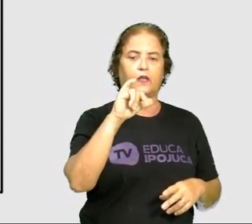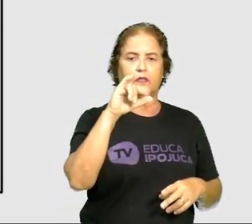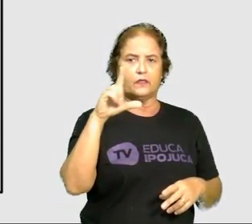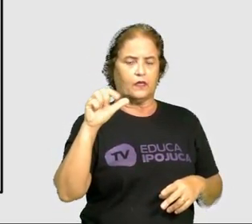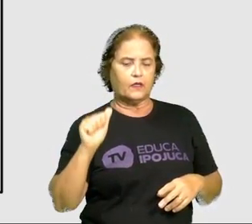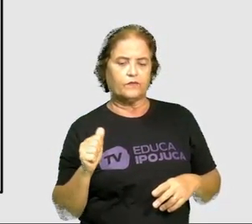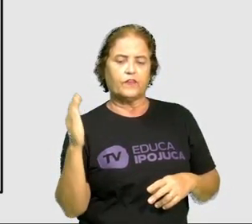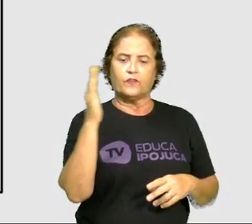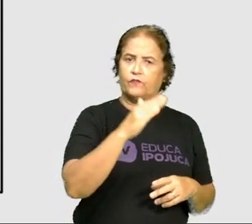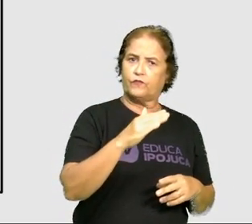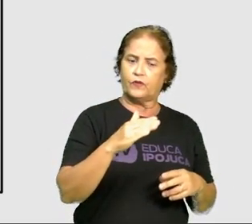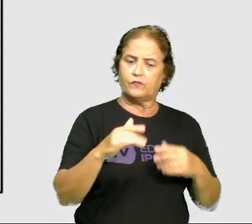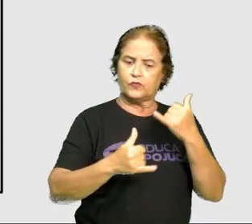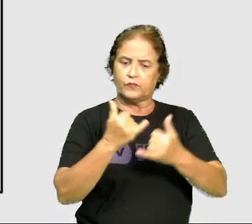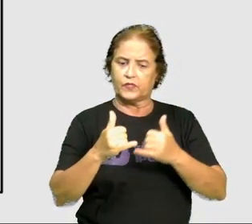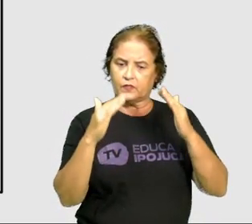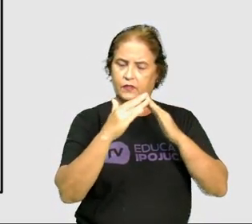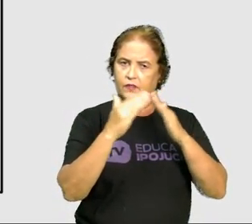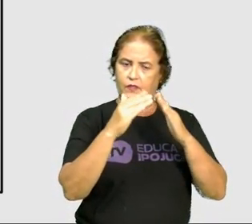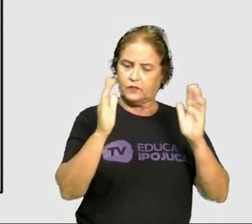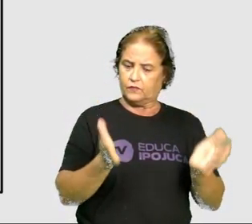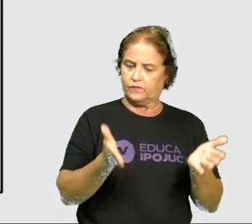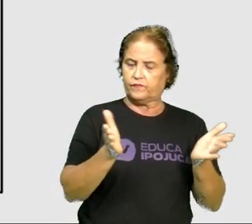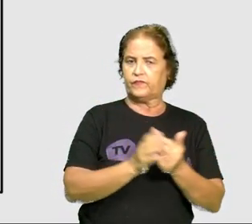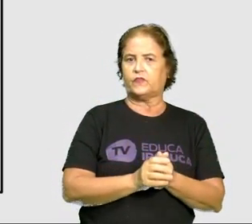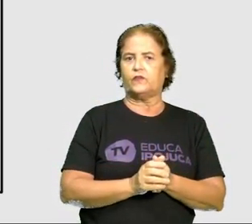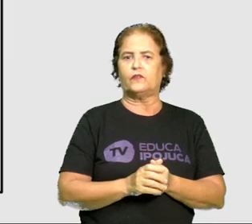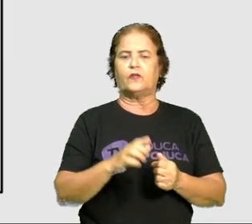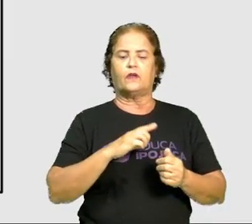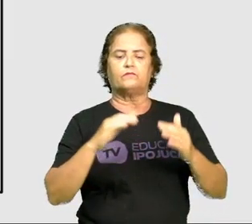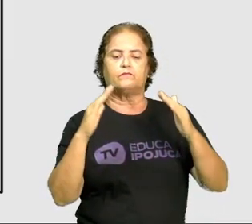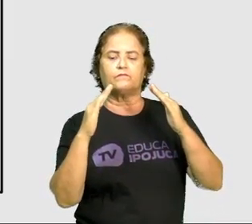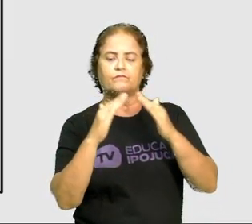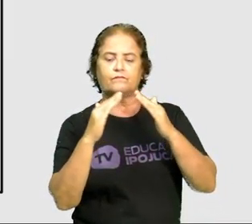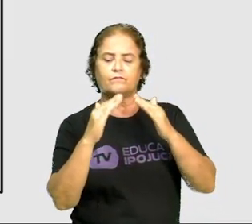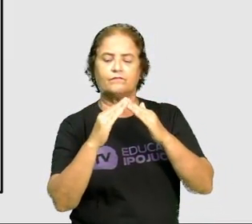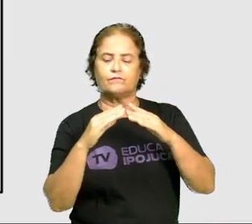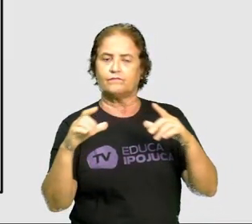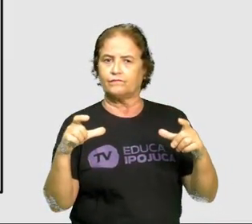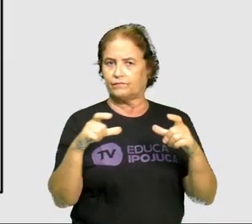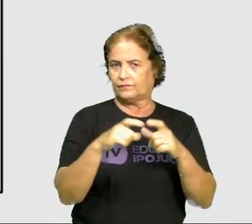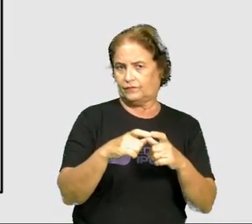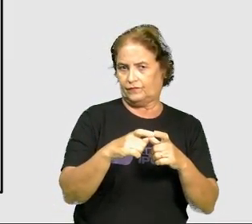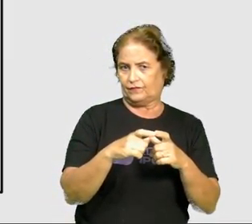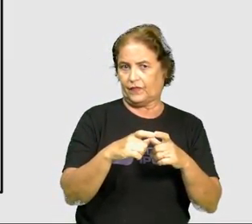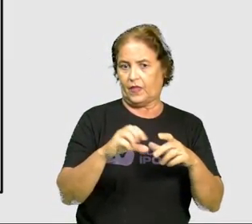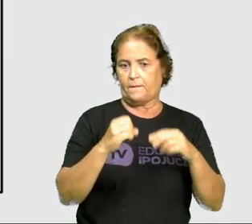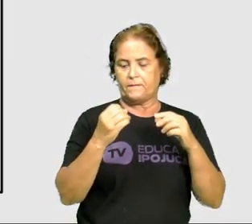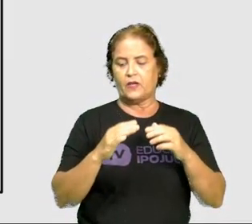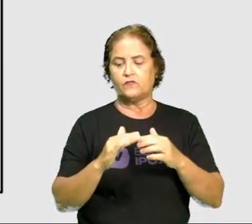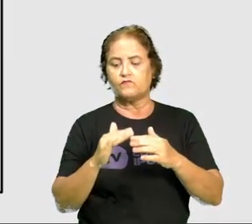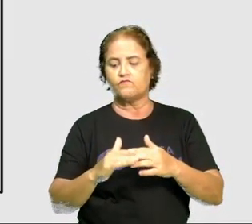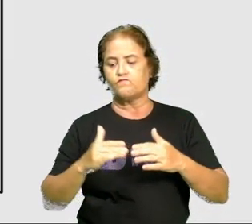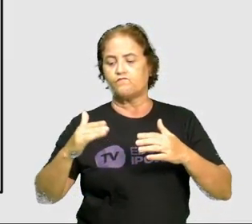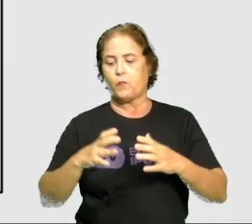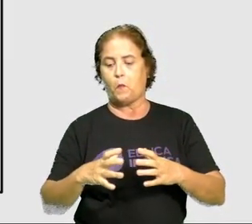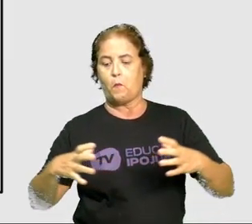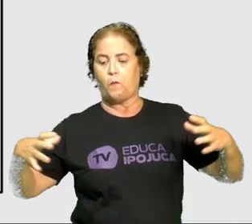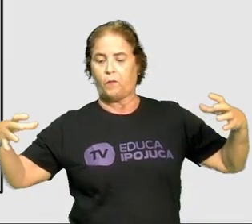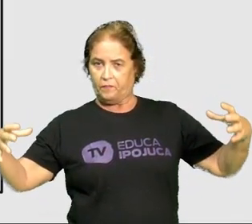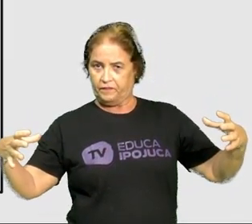Vamos brincar na minha casa hoje? Moro em uma casa pequena com um quintal grande. Tem uma cerca